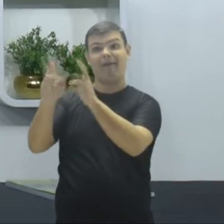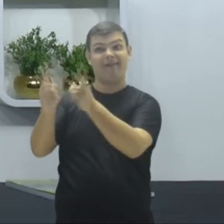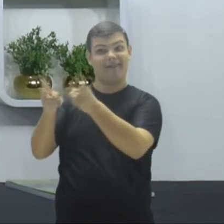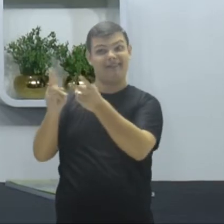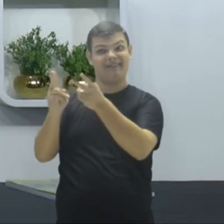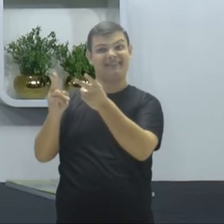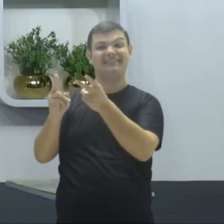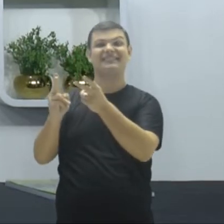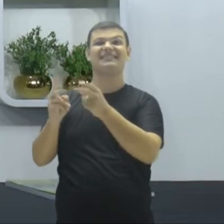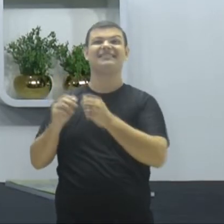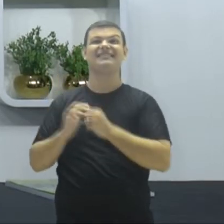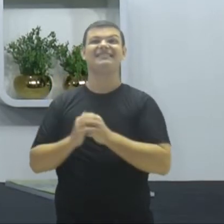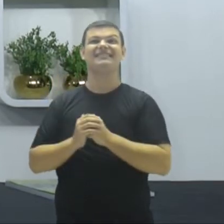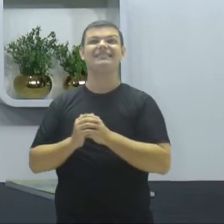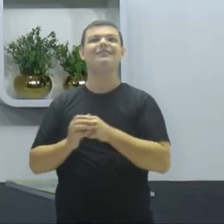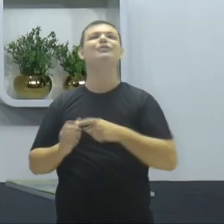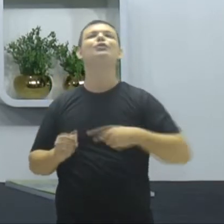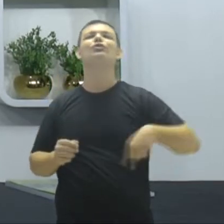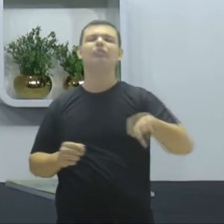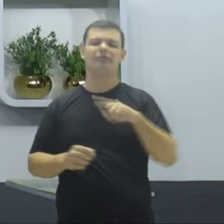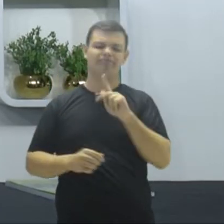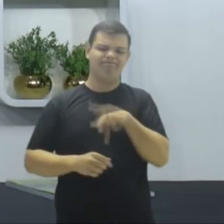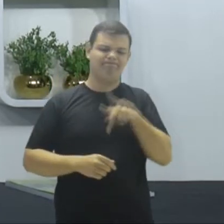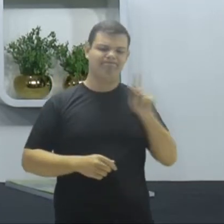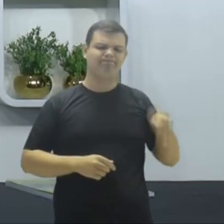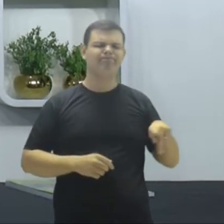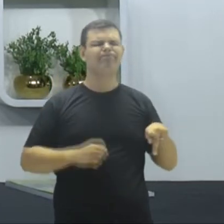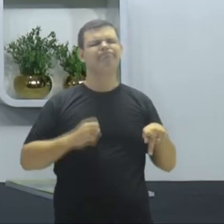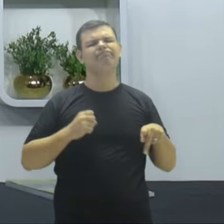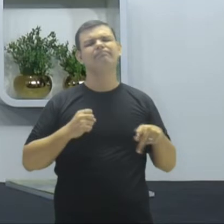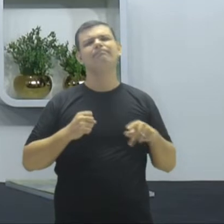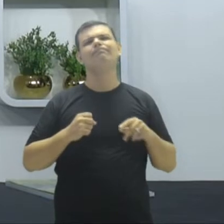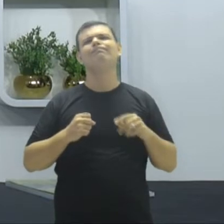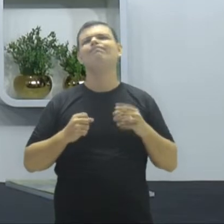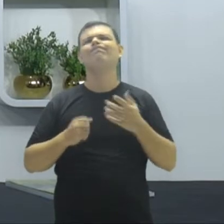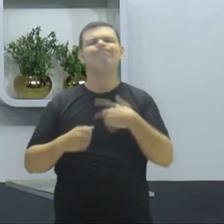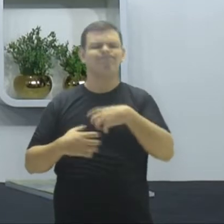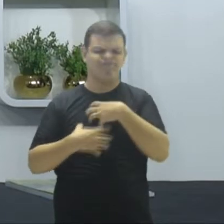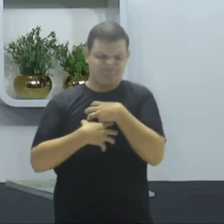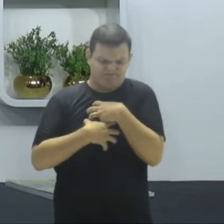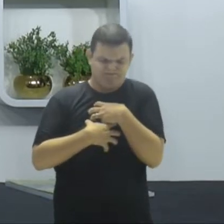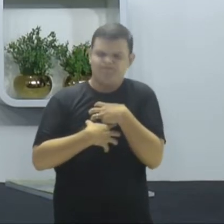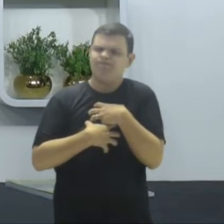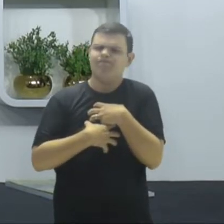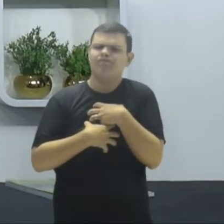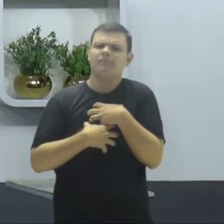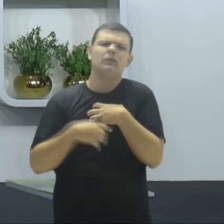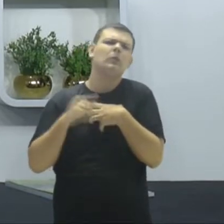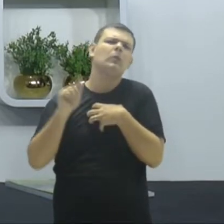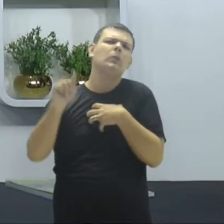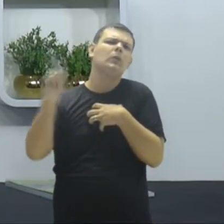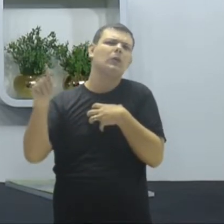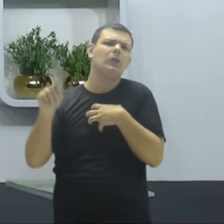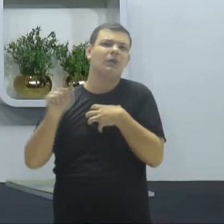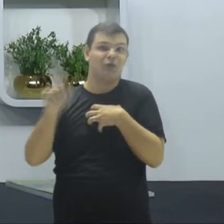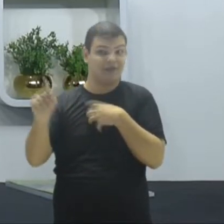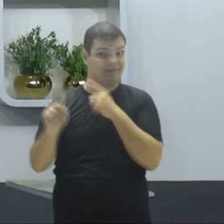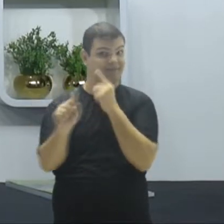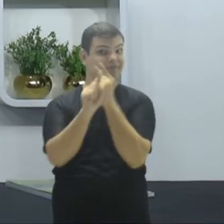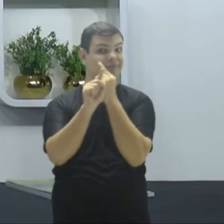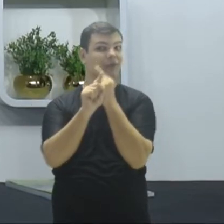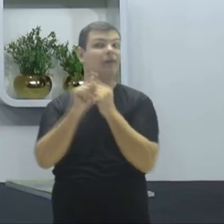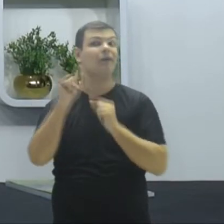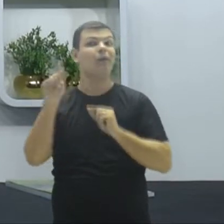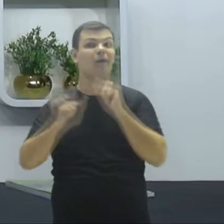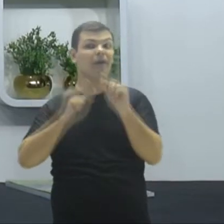aula, nós, os professores, estamos sentindo uma coisa de vocês. E eu quero ver se vocês vão adivinhar o que